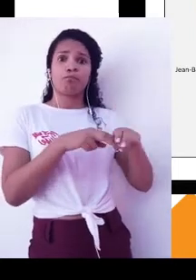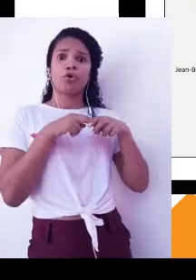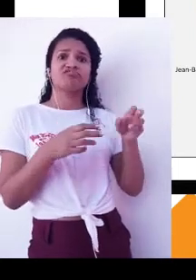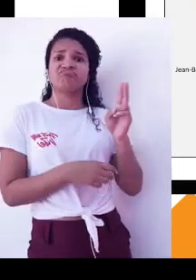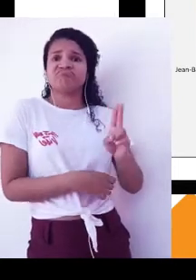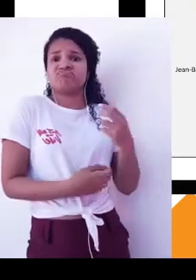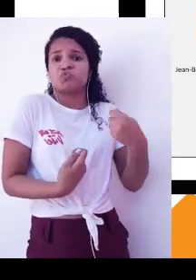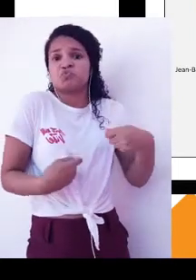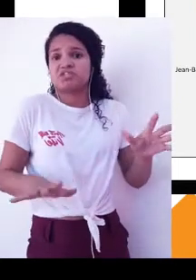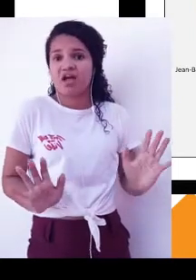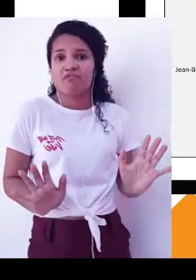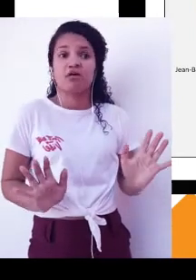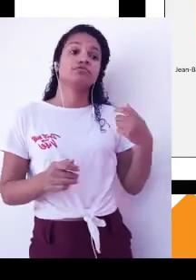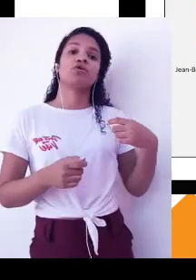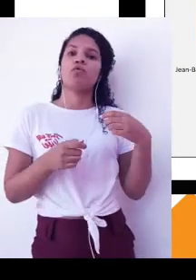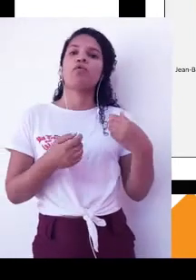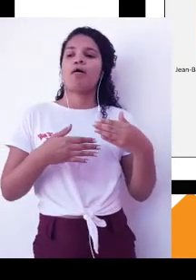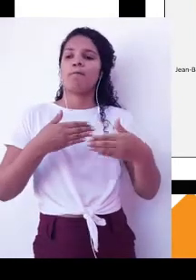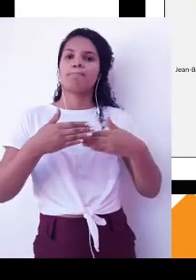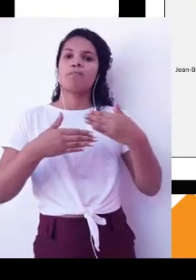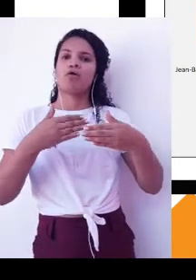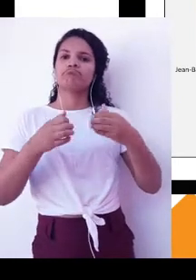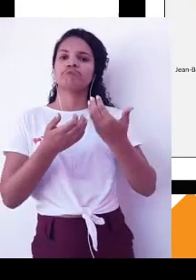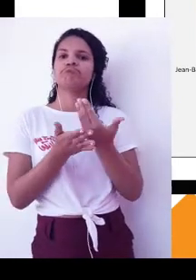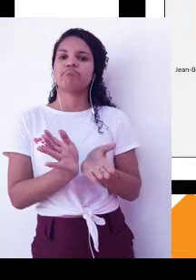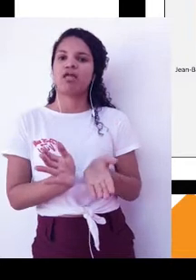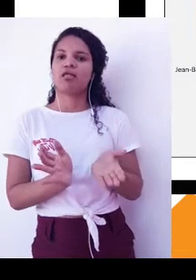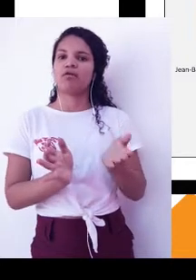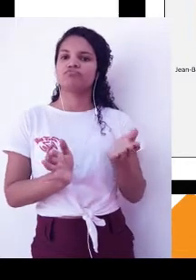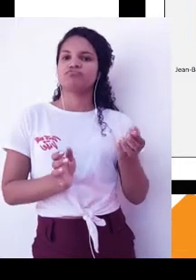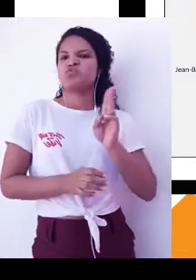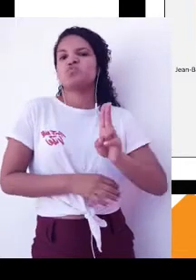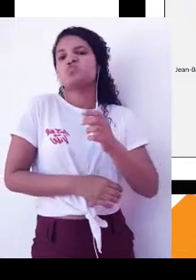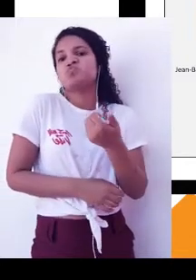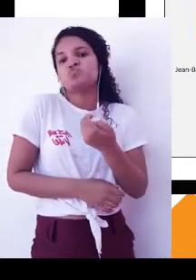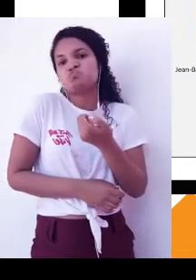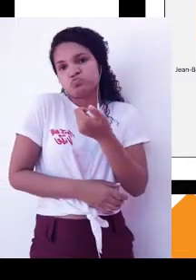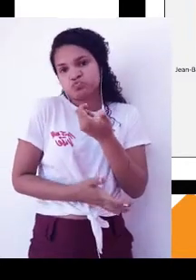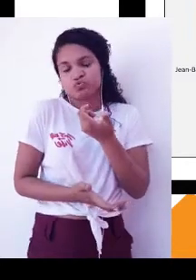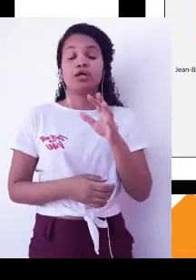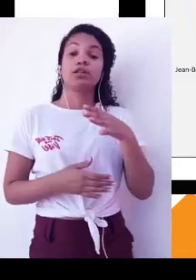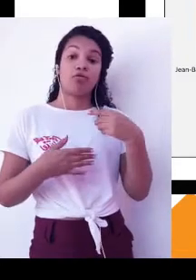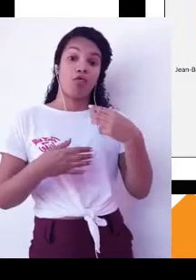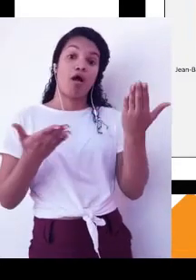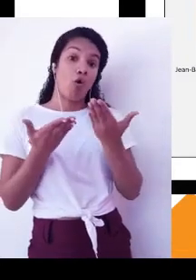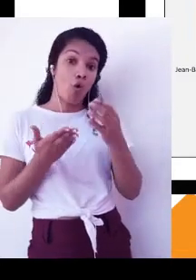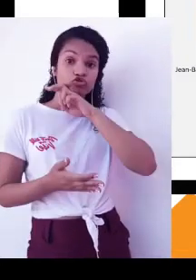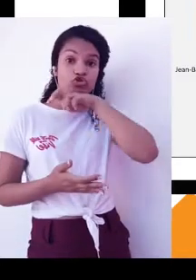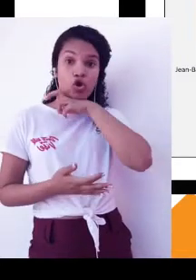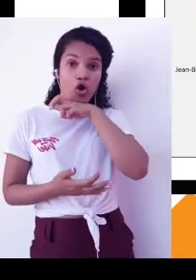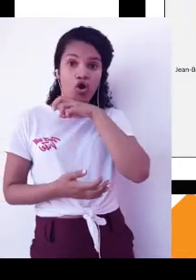das patas, foram perdendo as patas ao longo do tempo, pelo desuso, no caso de Lamarck, e hoje não